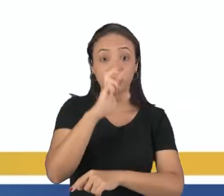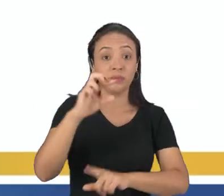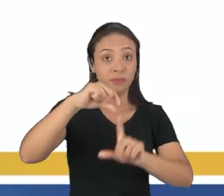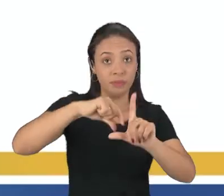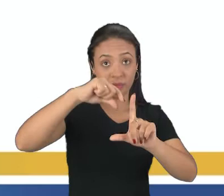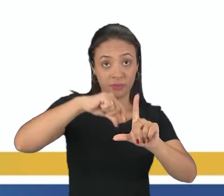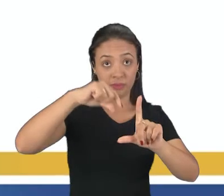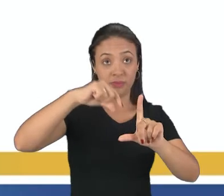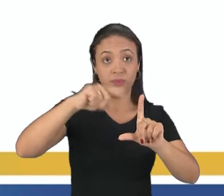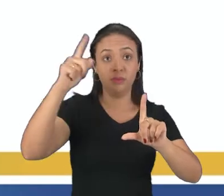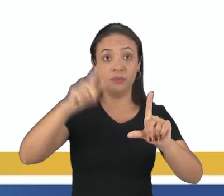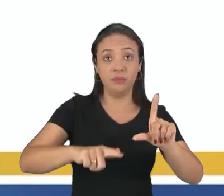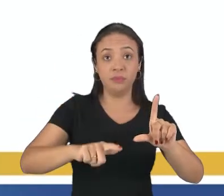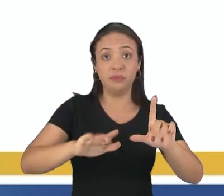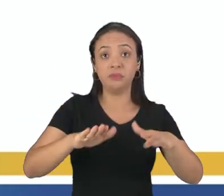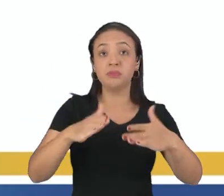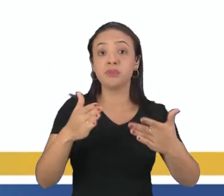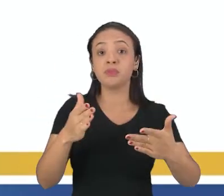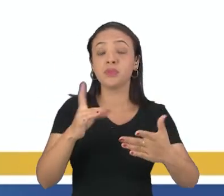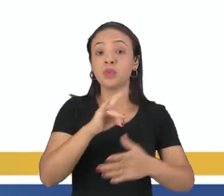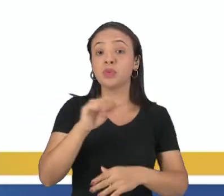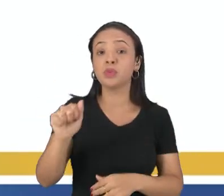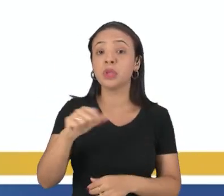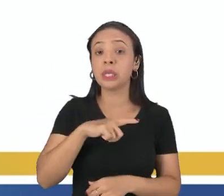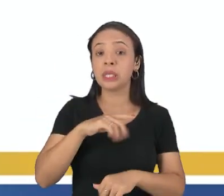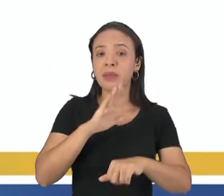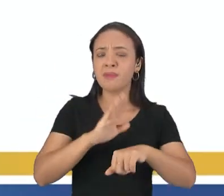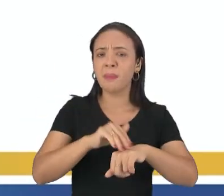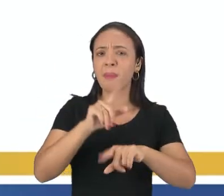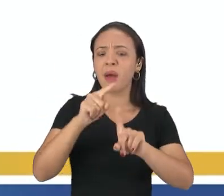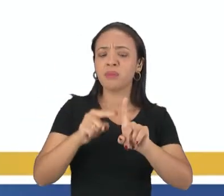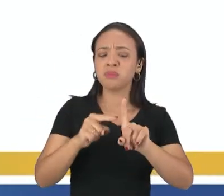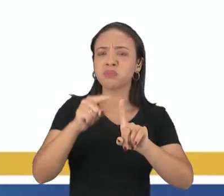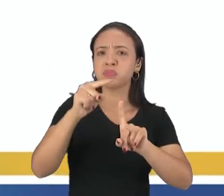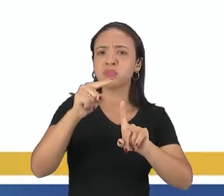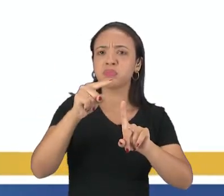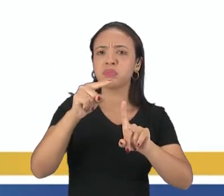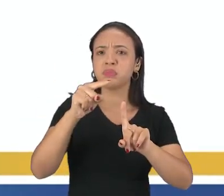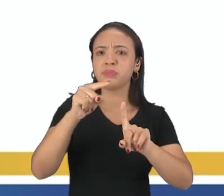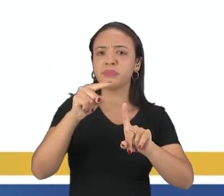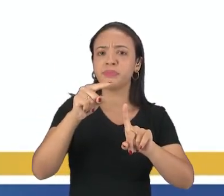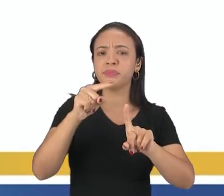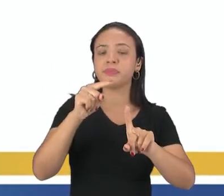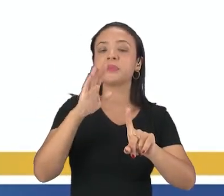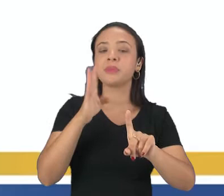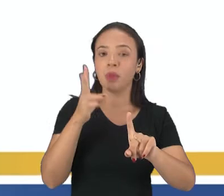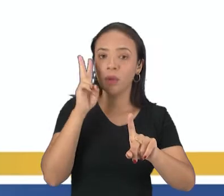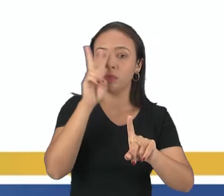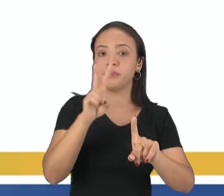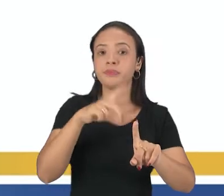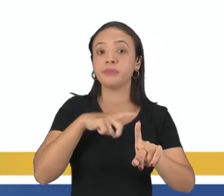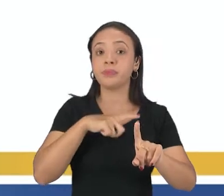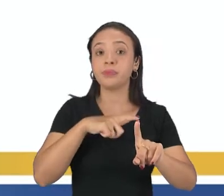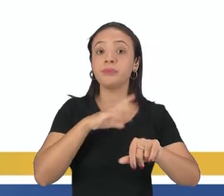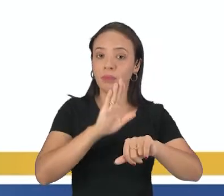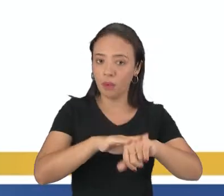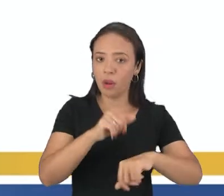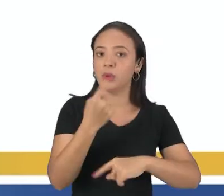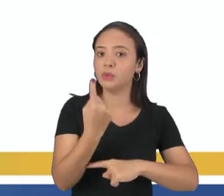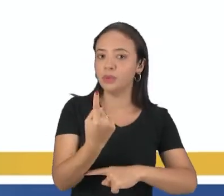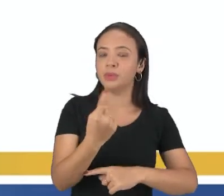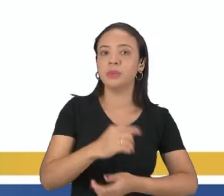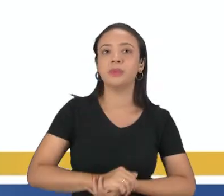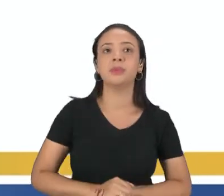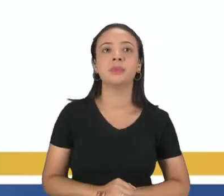gráfico novamente, quais foram os dias que teve a maior temperatura. Nós já vimos que tem mais de um, né? Vamos